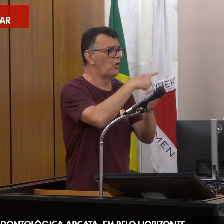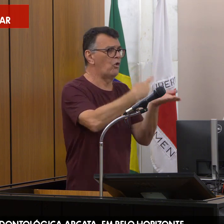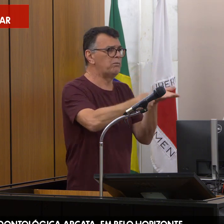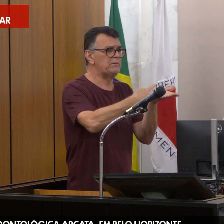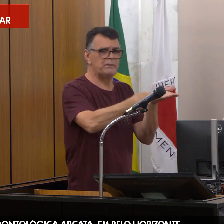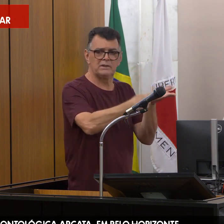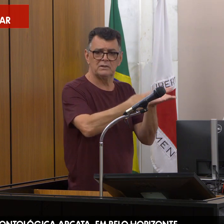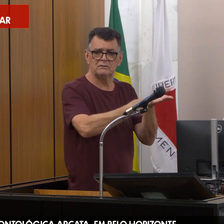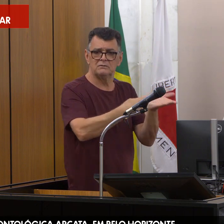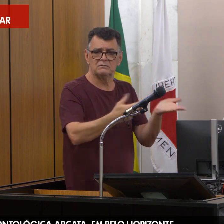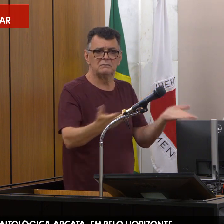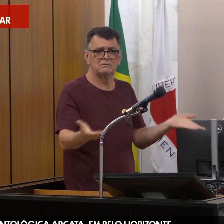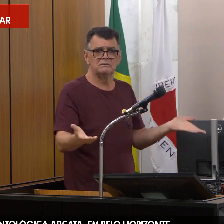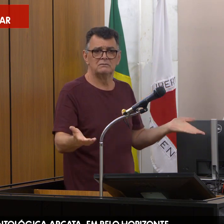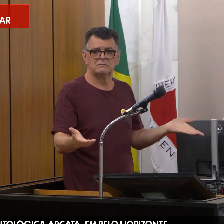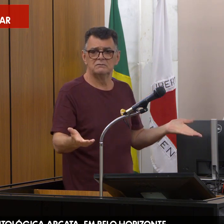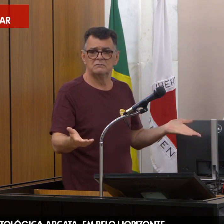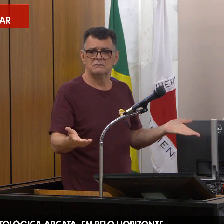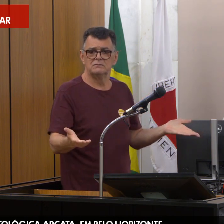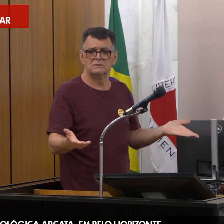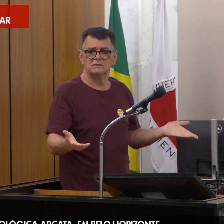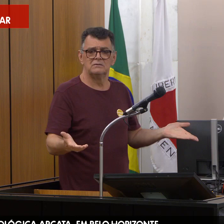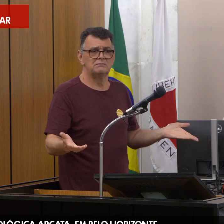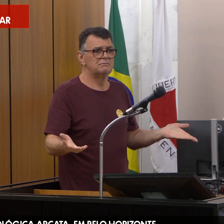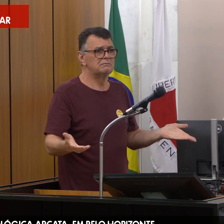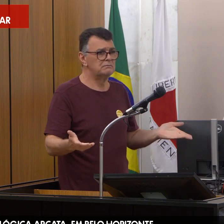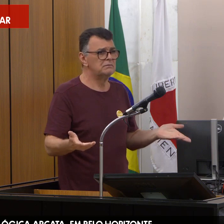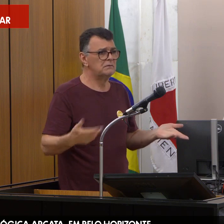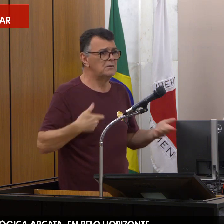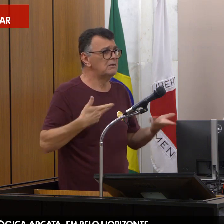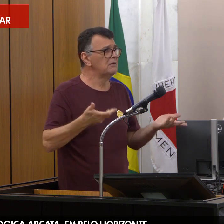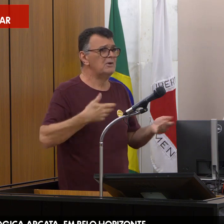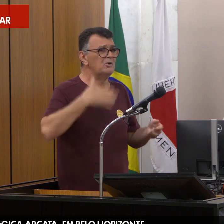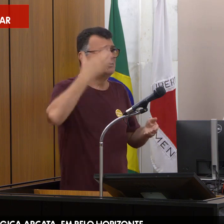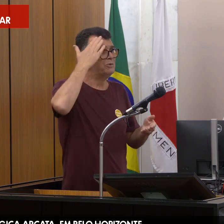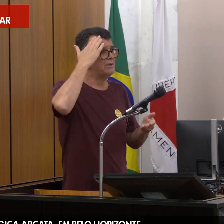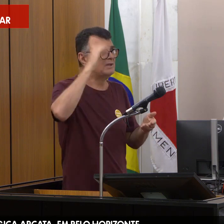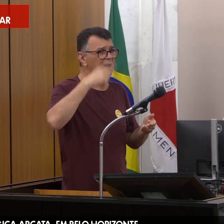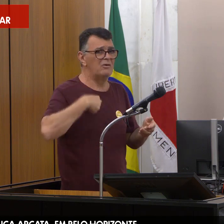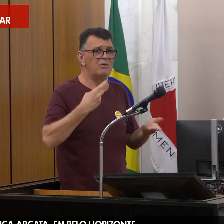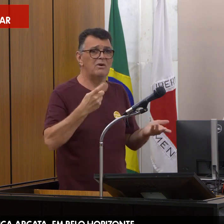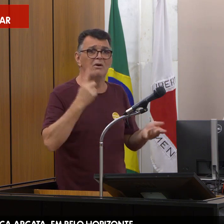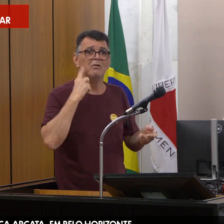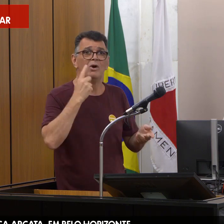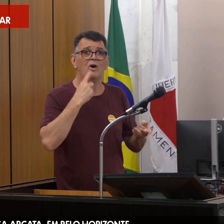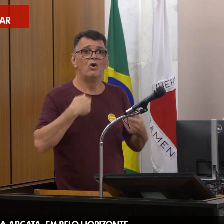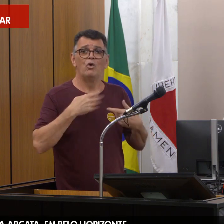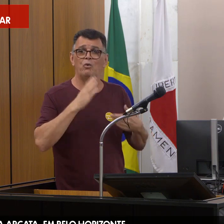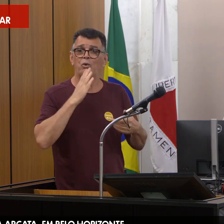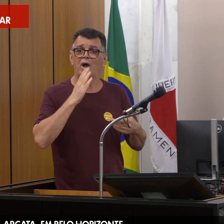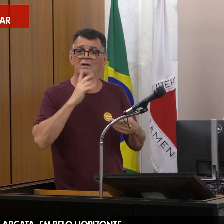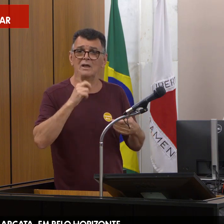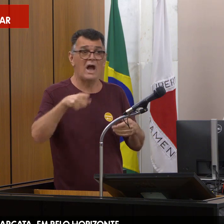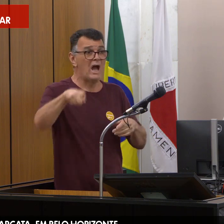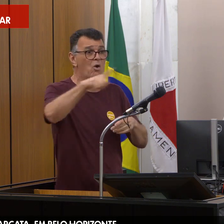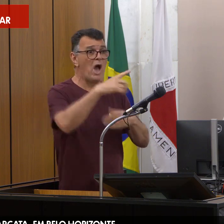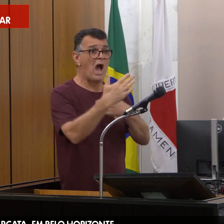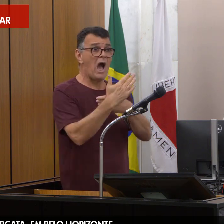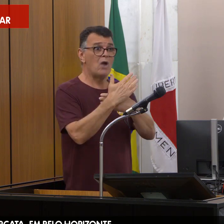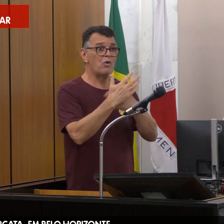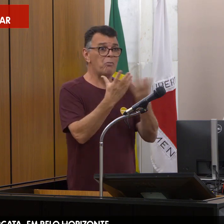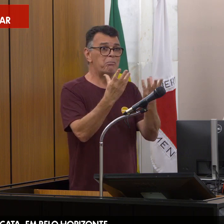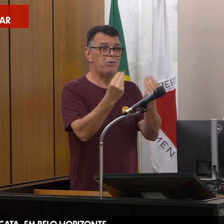por fim eram essa Liliane essa tal de Juliana que combinavam entre elas e eu como